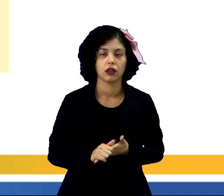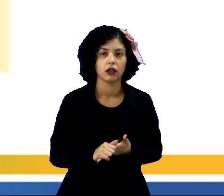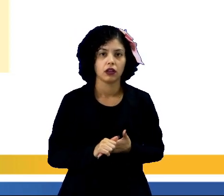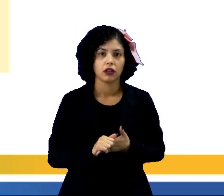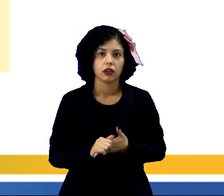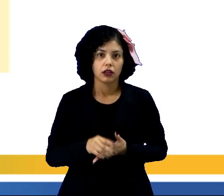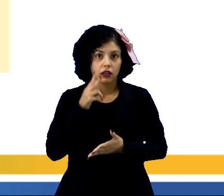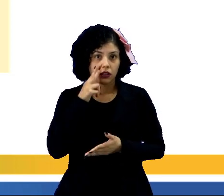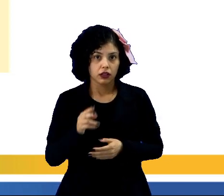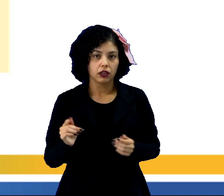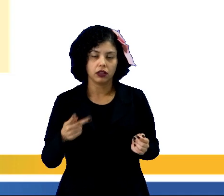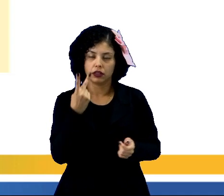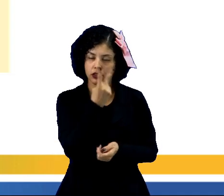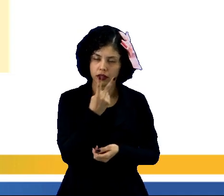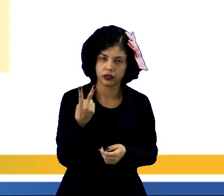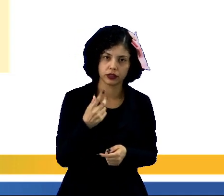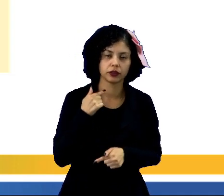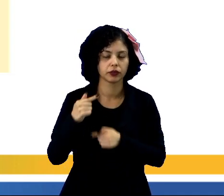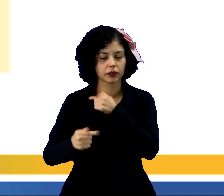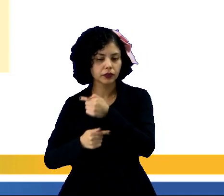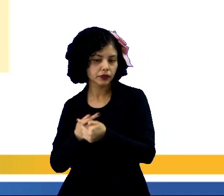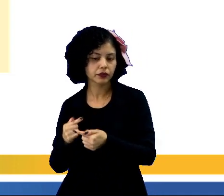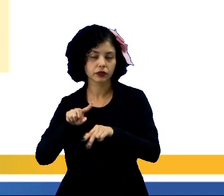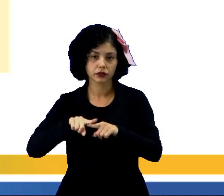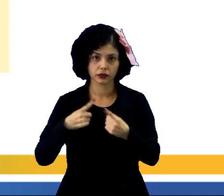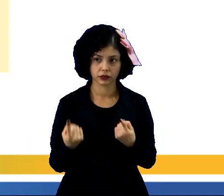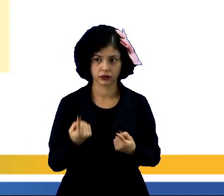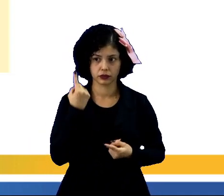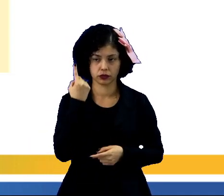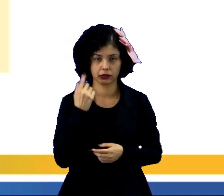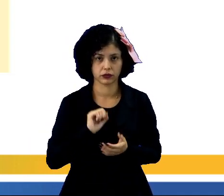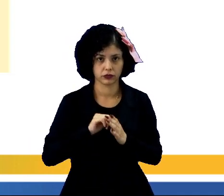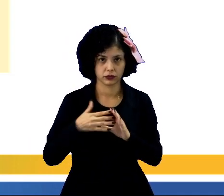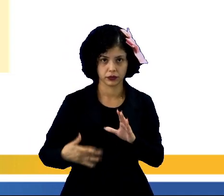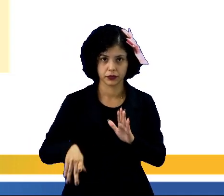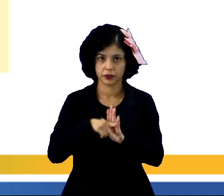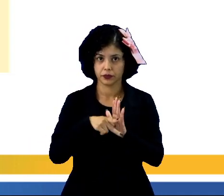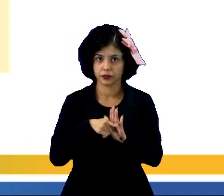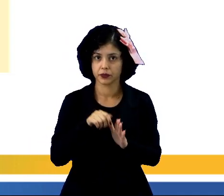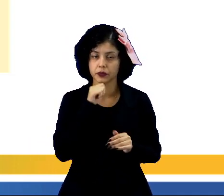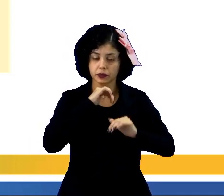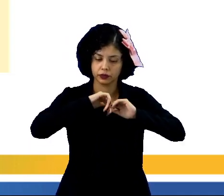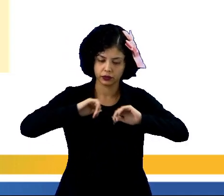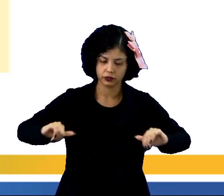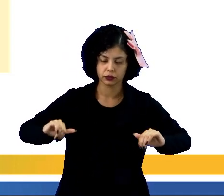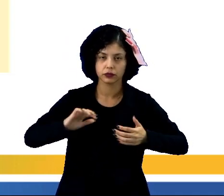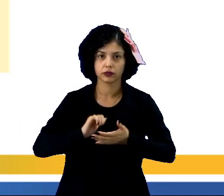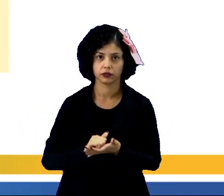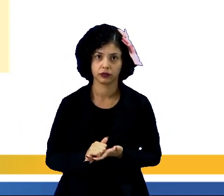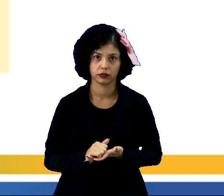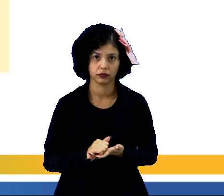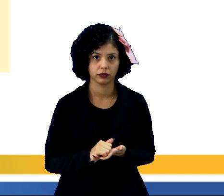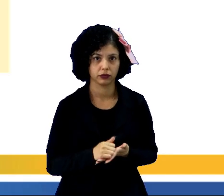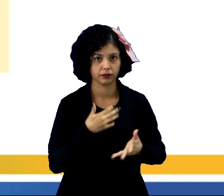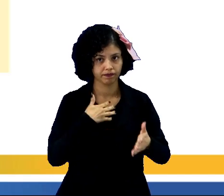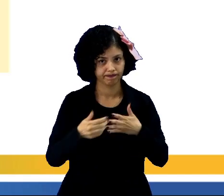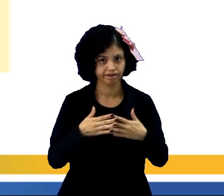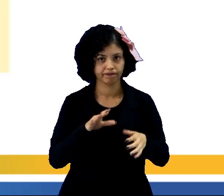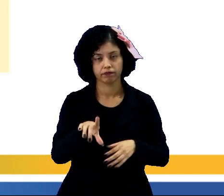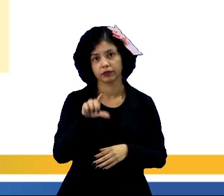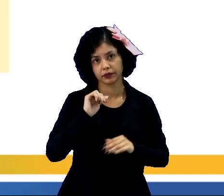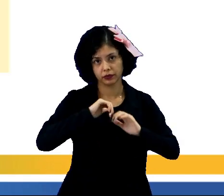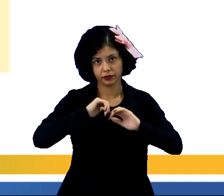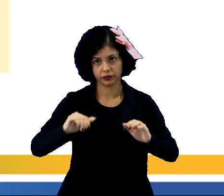E aí ele viu que os pares de fatores para 2 ou mais características se separam de forma